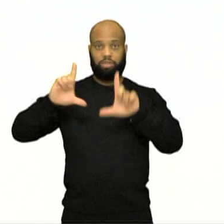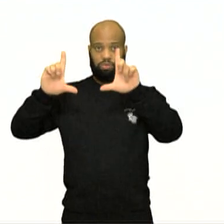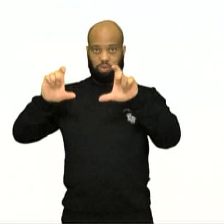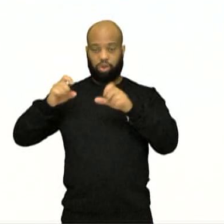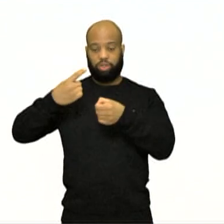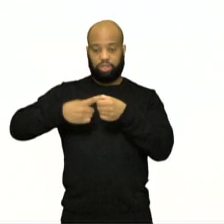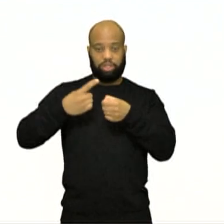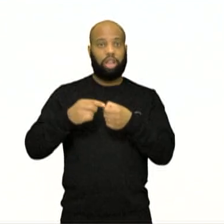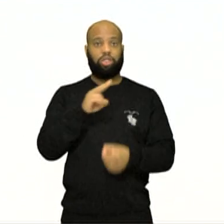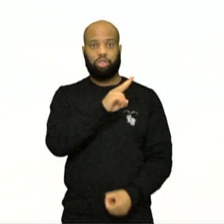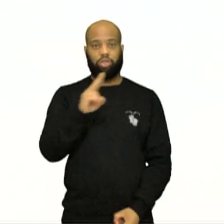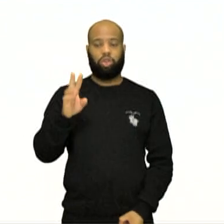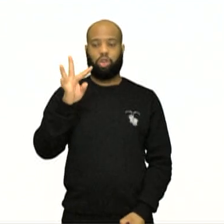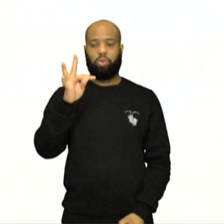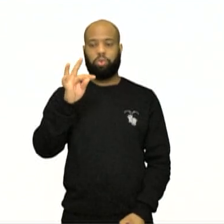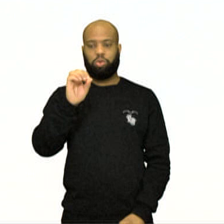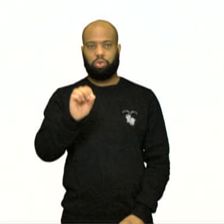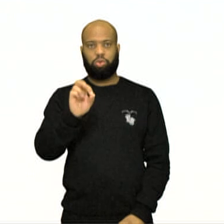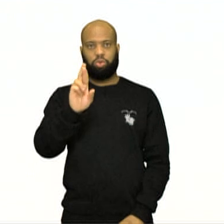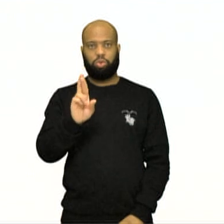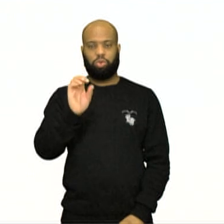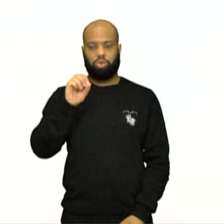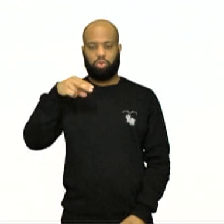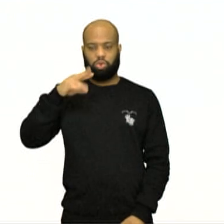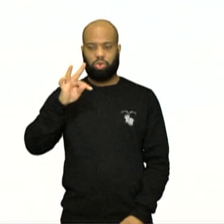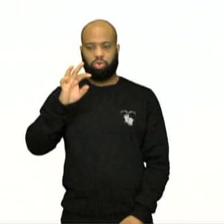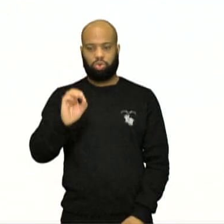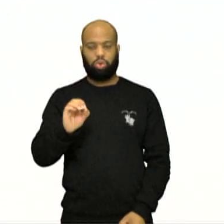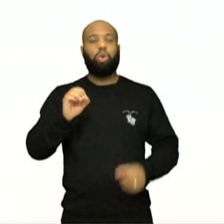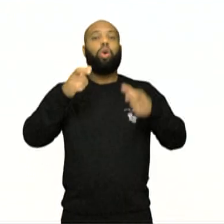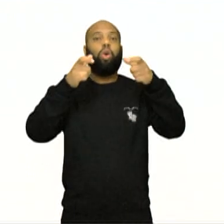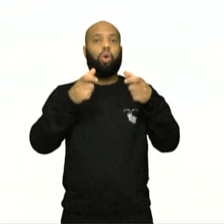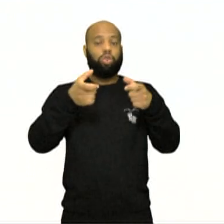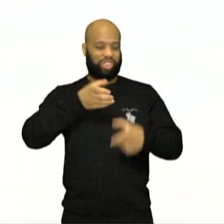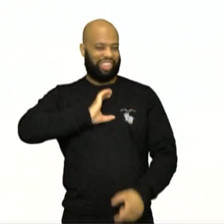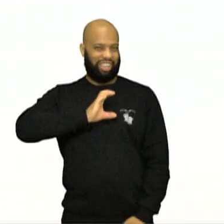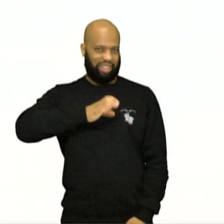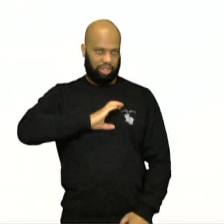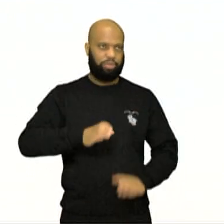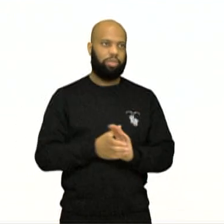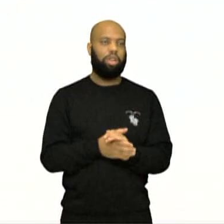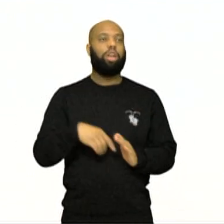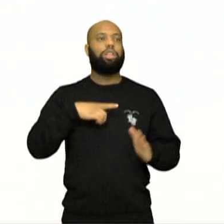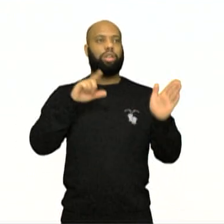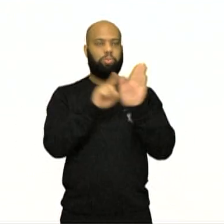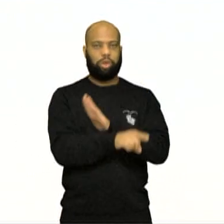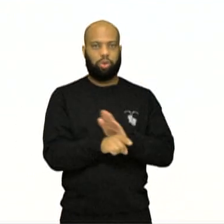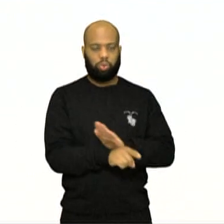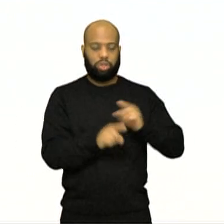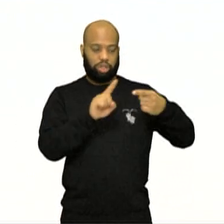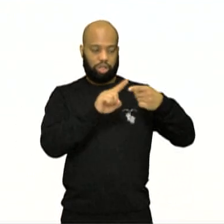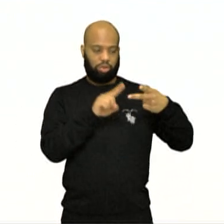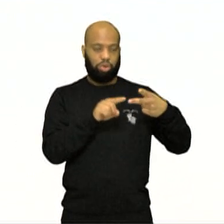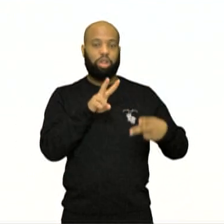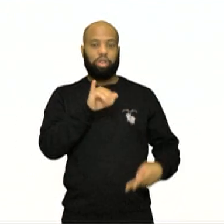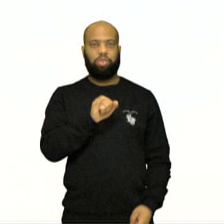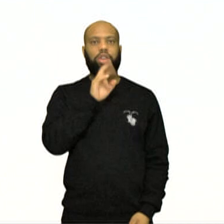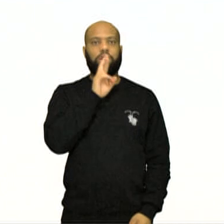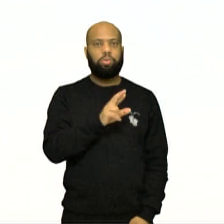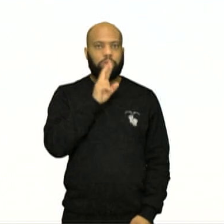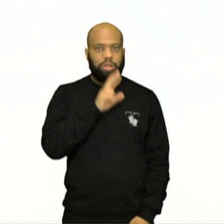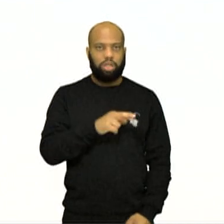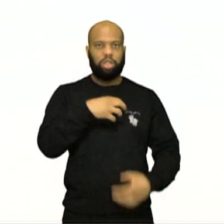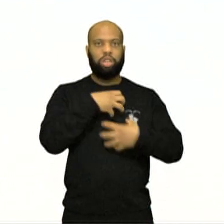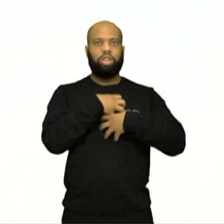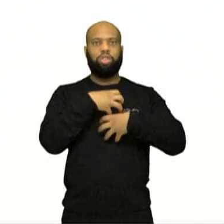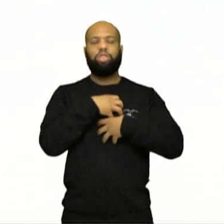bela cidade de Toronto, no Canadá, e duas perguntinhas aqui para que vocês possam responder de forma